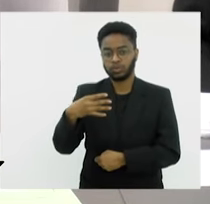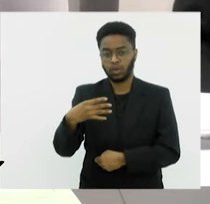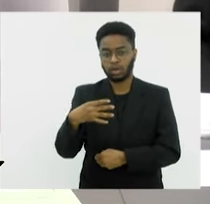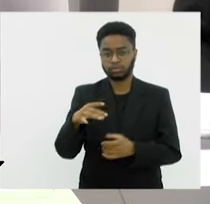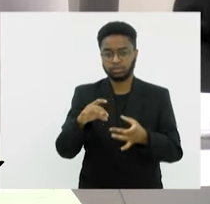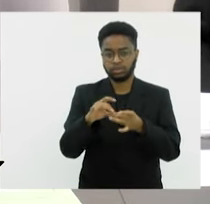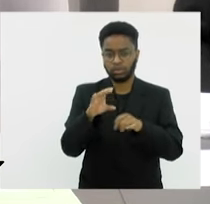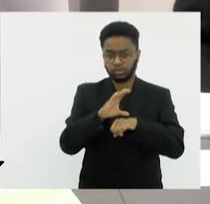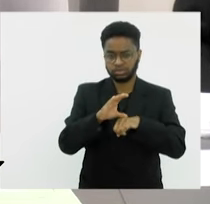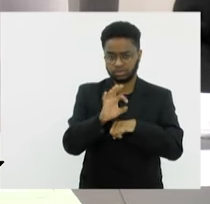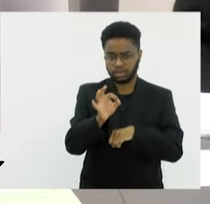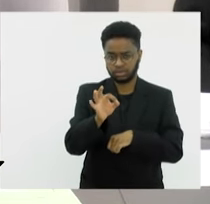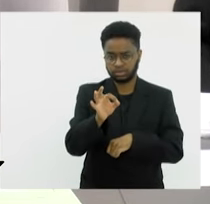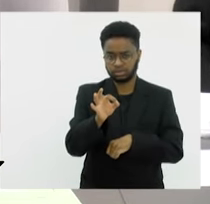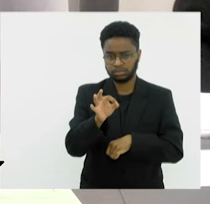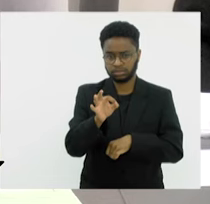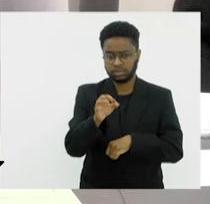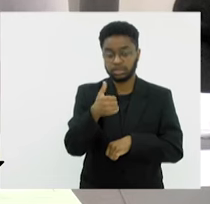isso?